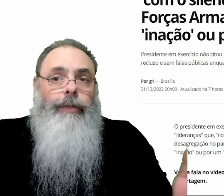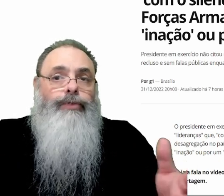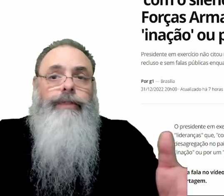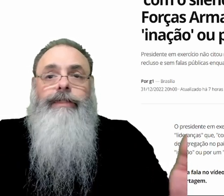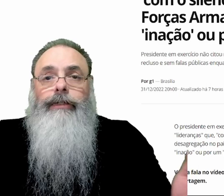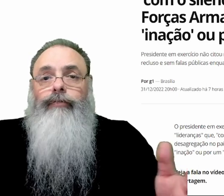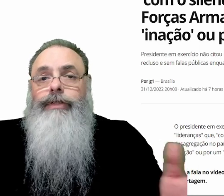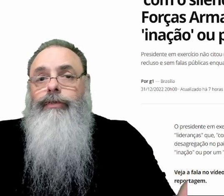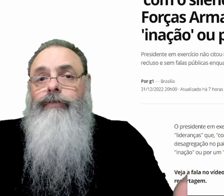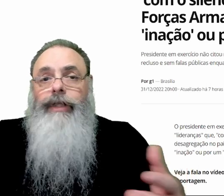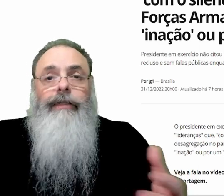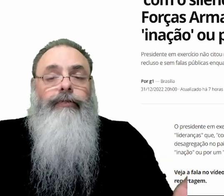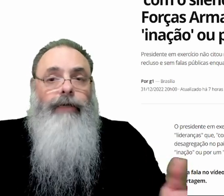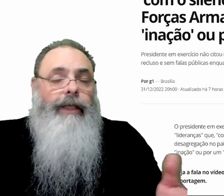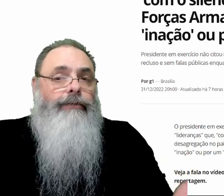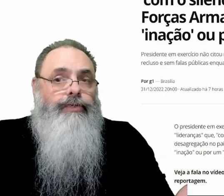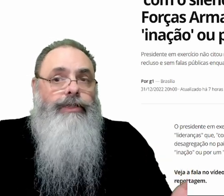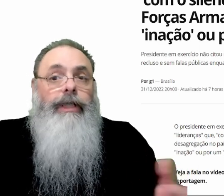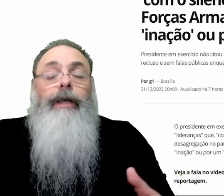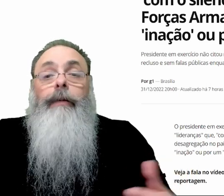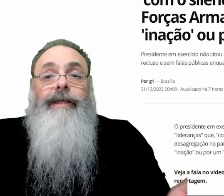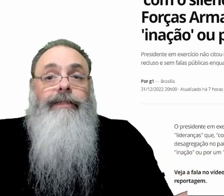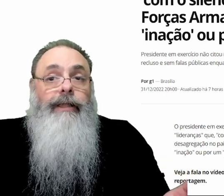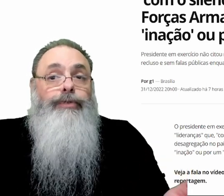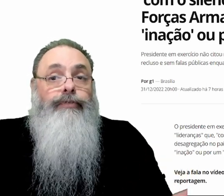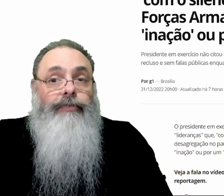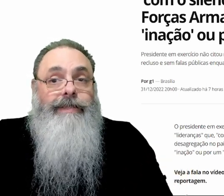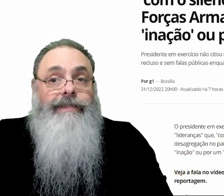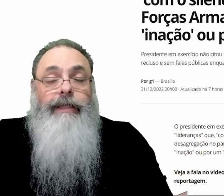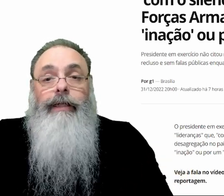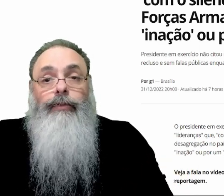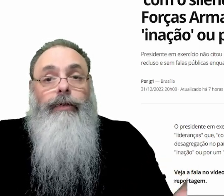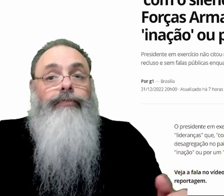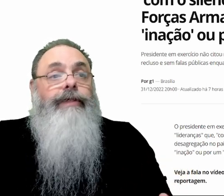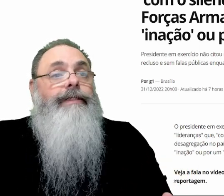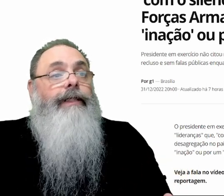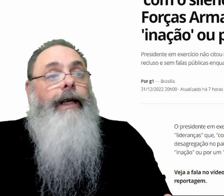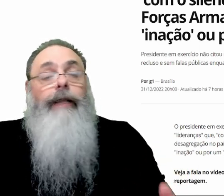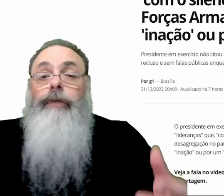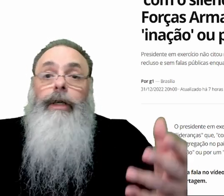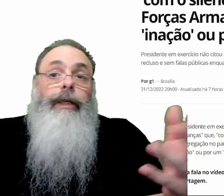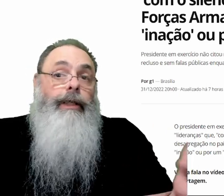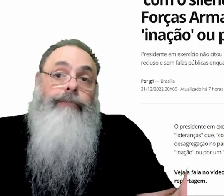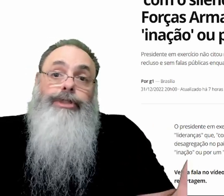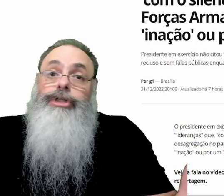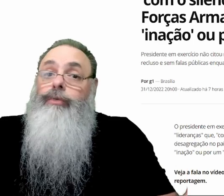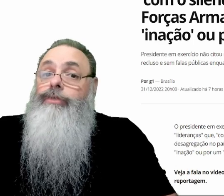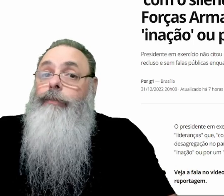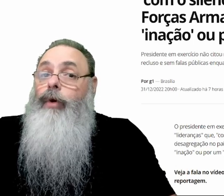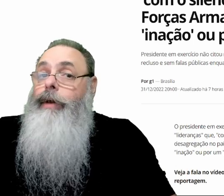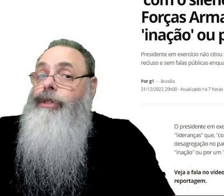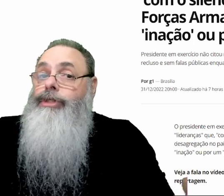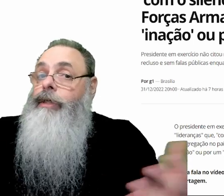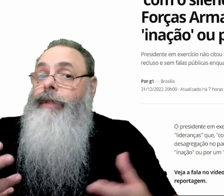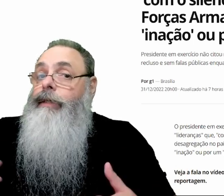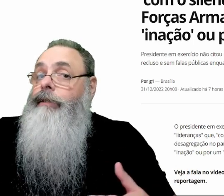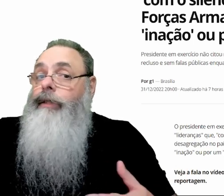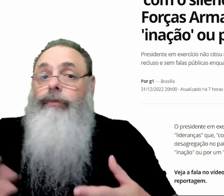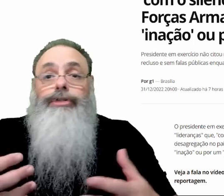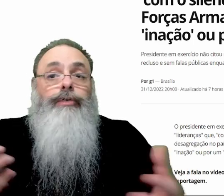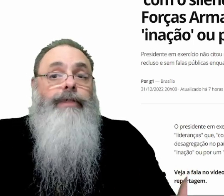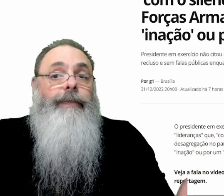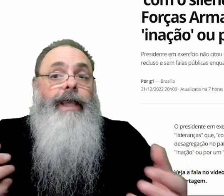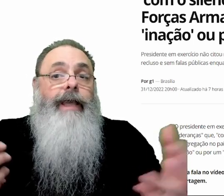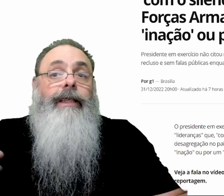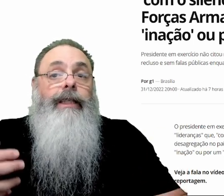era? Falou algumas coisas que talvez não deveria ter falado? Sim. Mas em termos de fazer, ele nunca fez nada errado. E a gente não sabe qual era a dinâmica lá